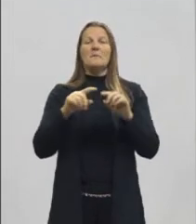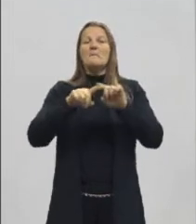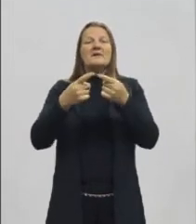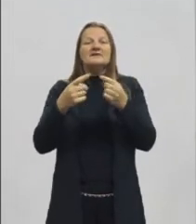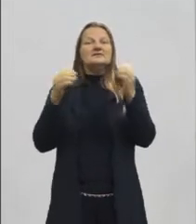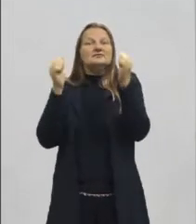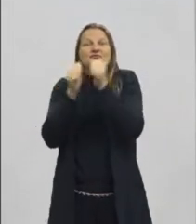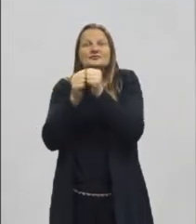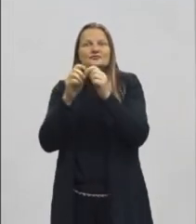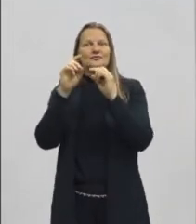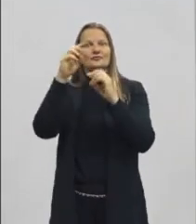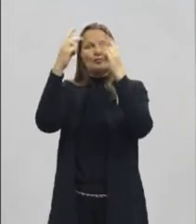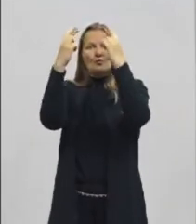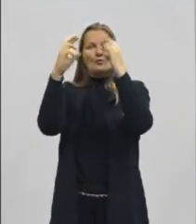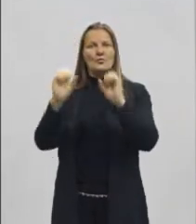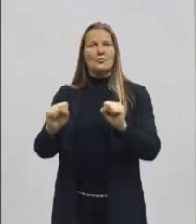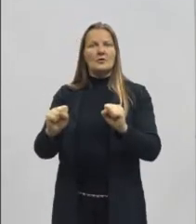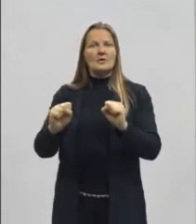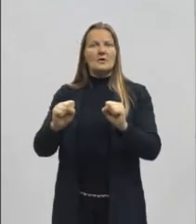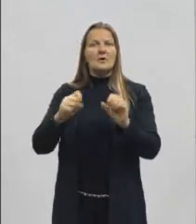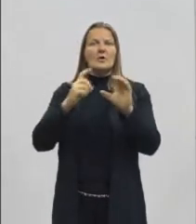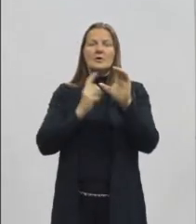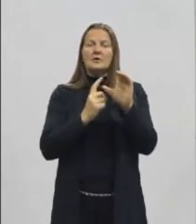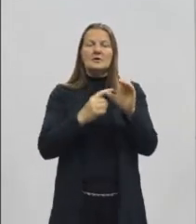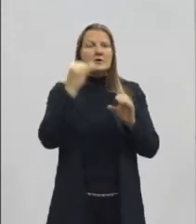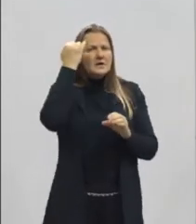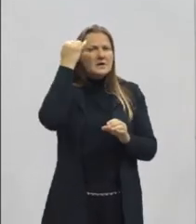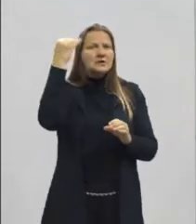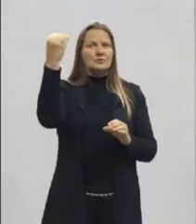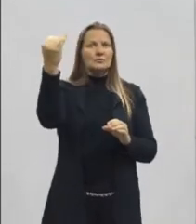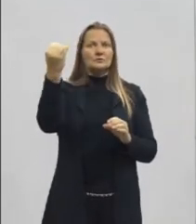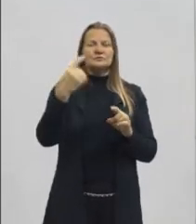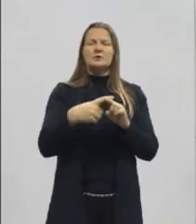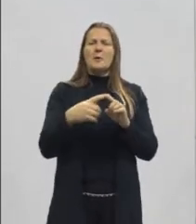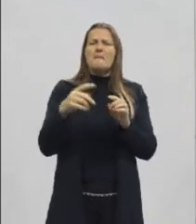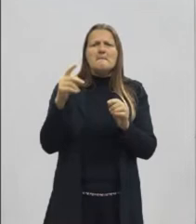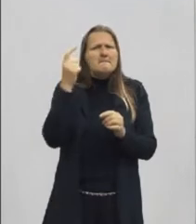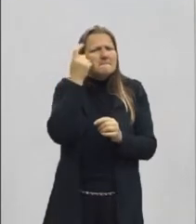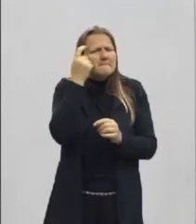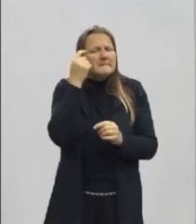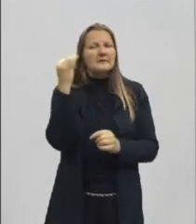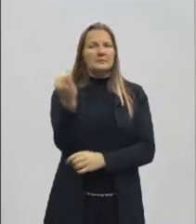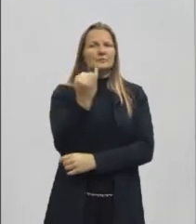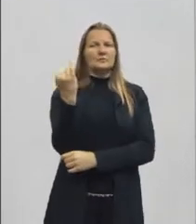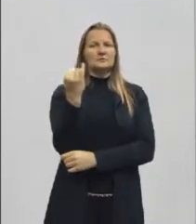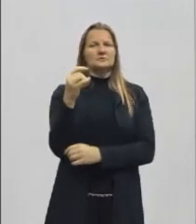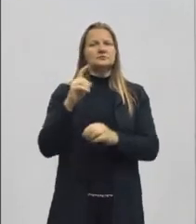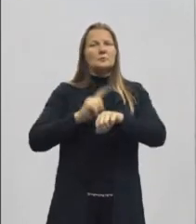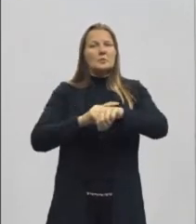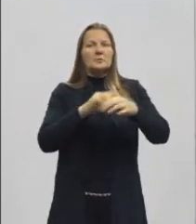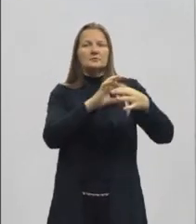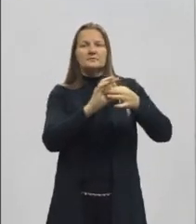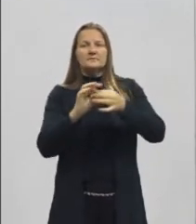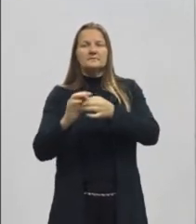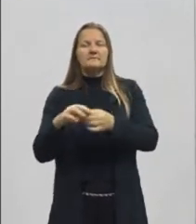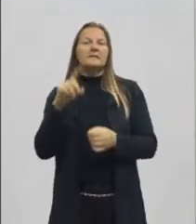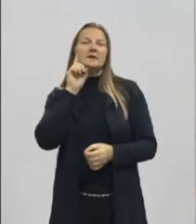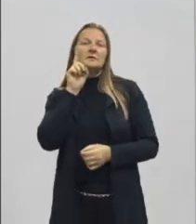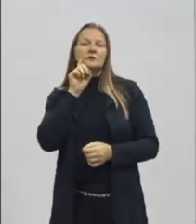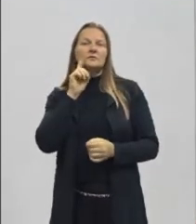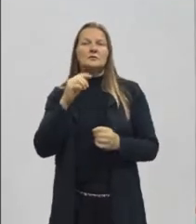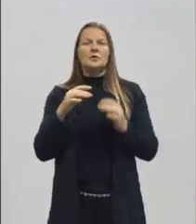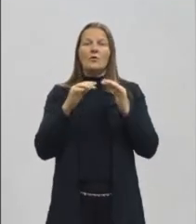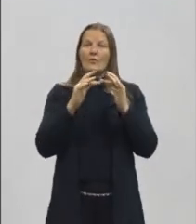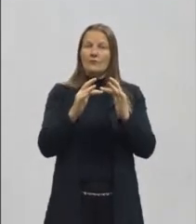Soviética né porque o com ele era uma ideologia um pensamento importante da época então existiam americanos por exemplo que